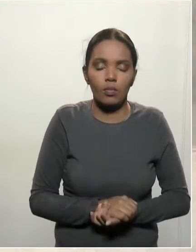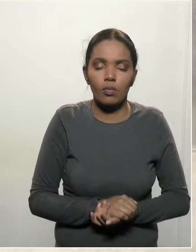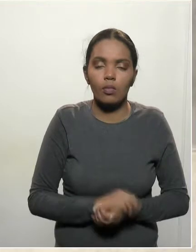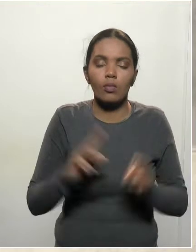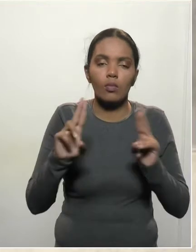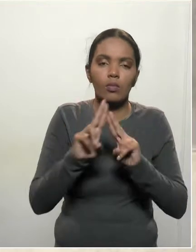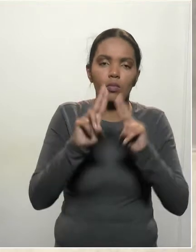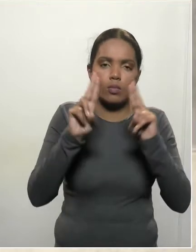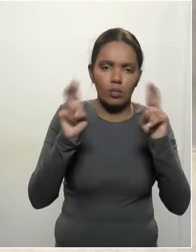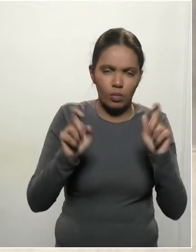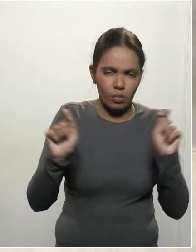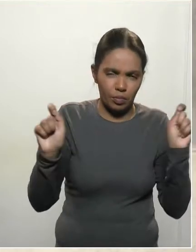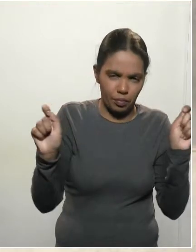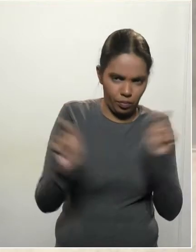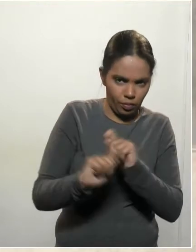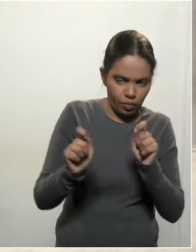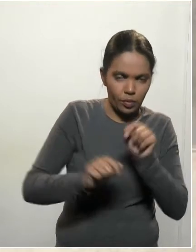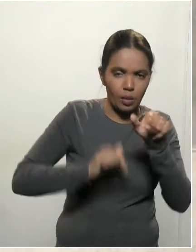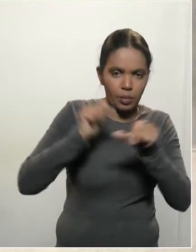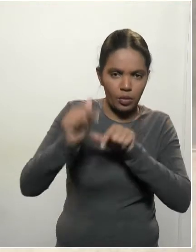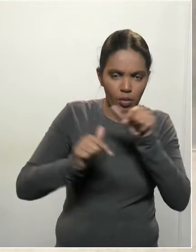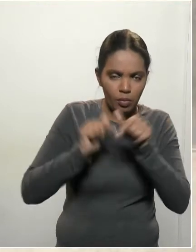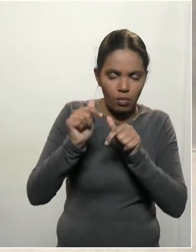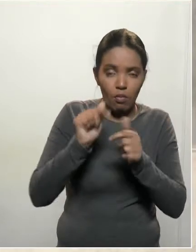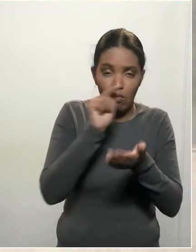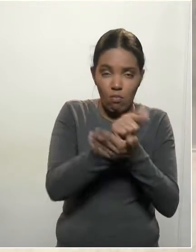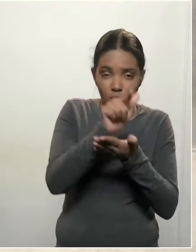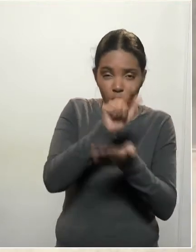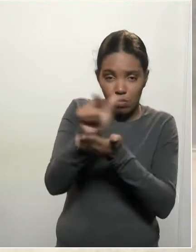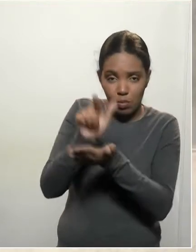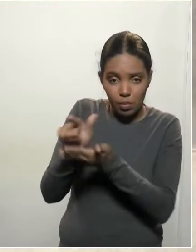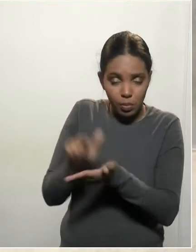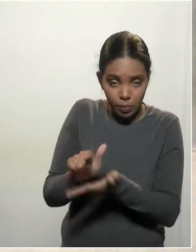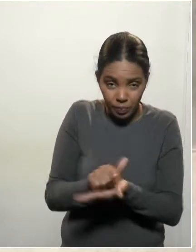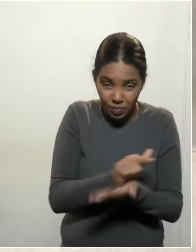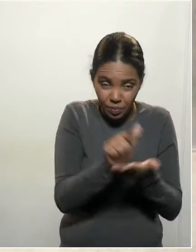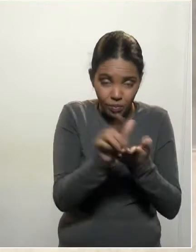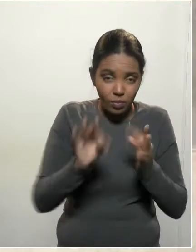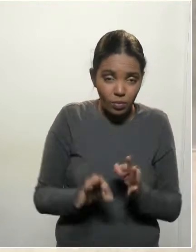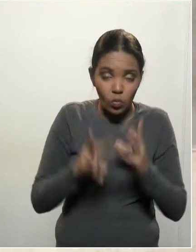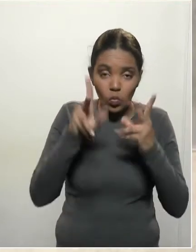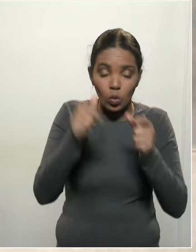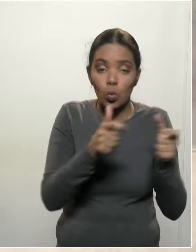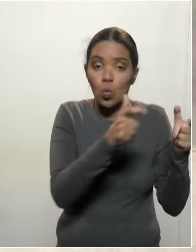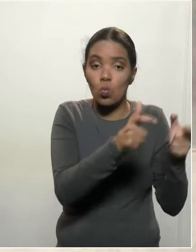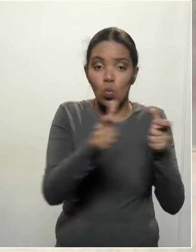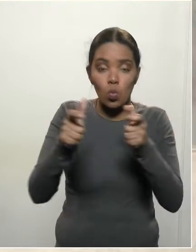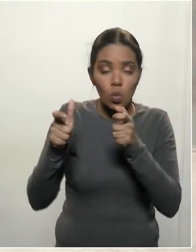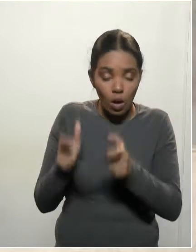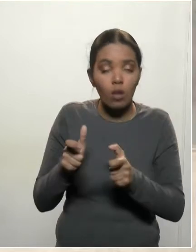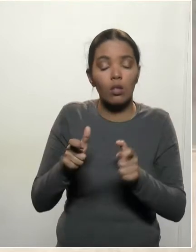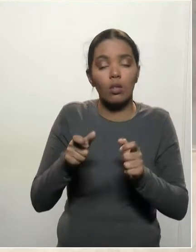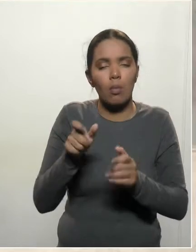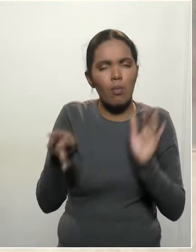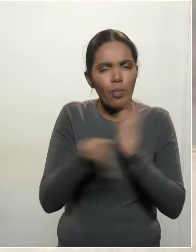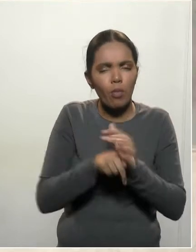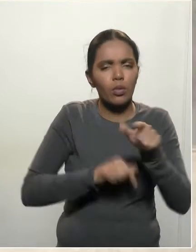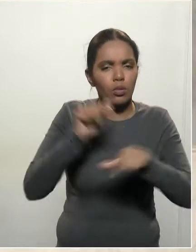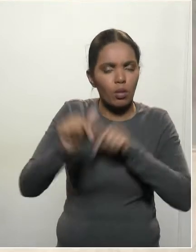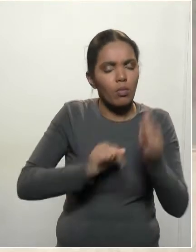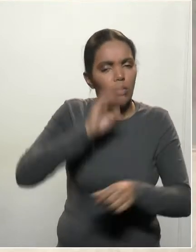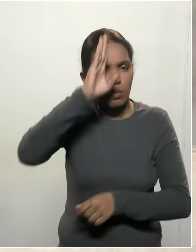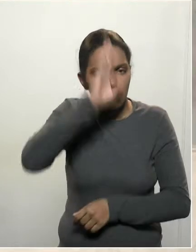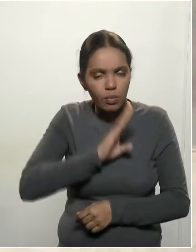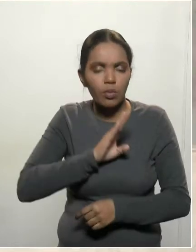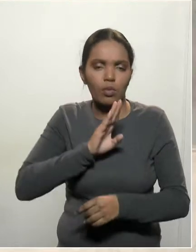à viabilidade da expansão do trabalho de desinfecção às sedes e entornos de prestação de serviços públicos essenciais aos